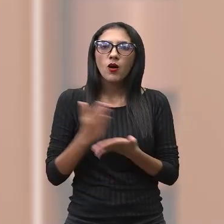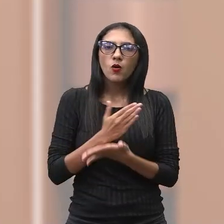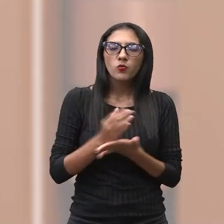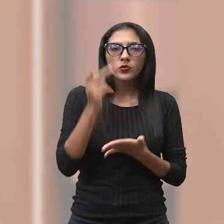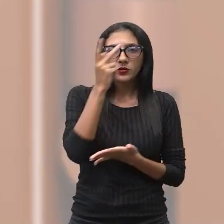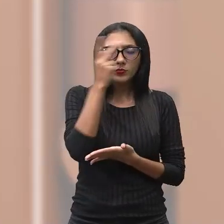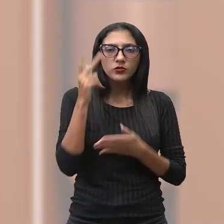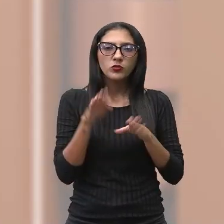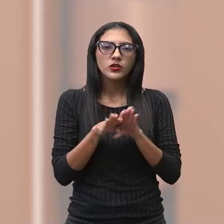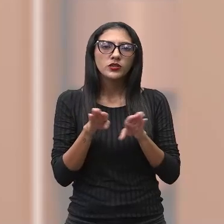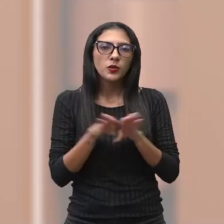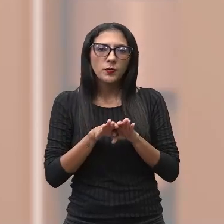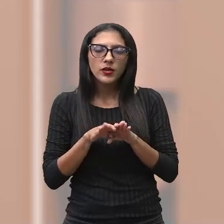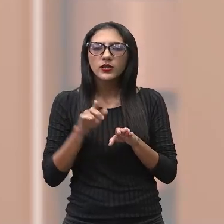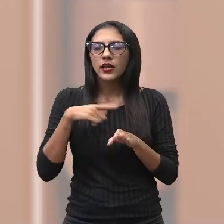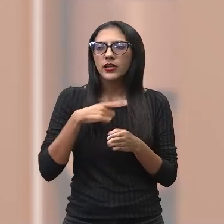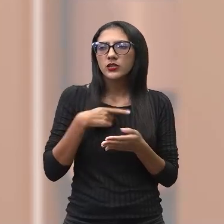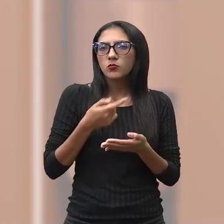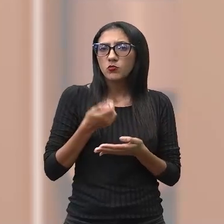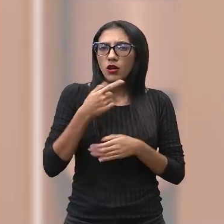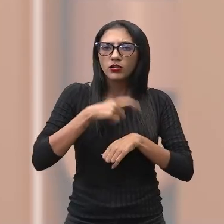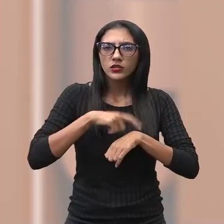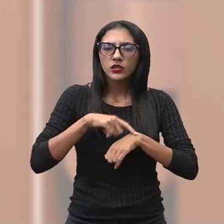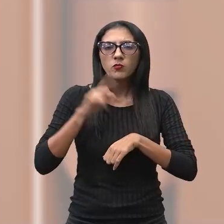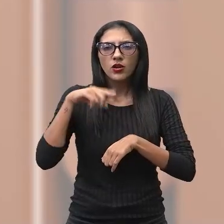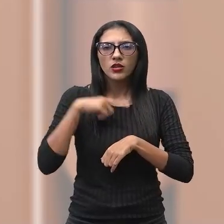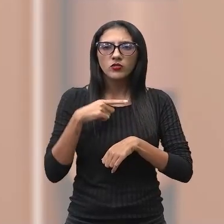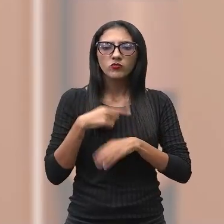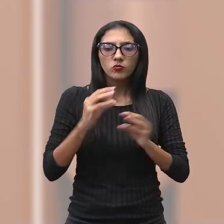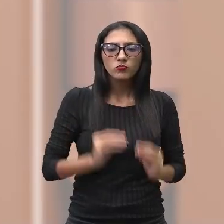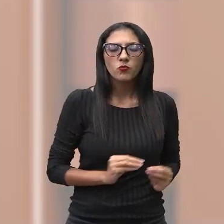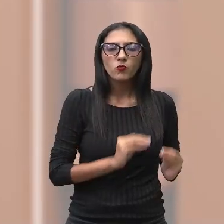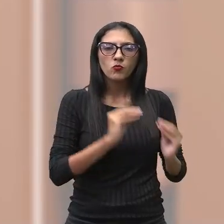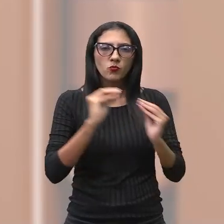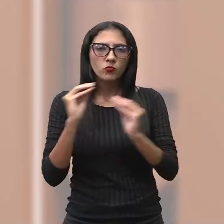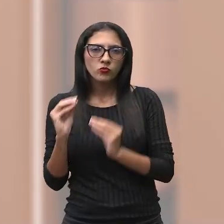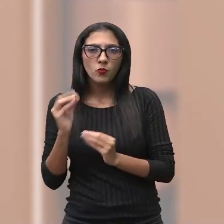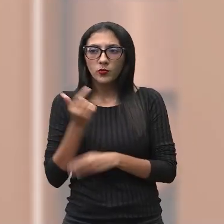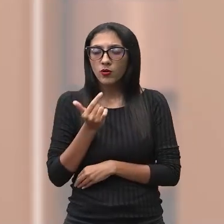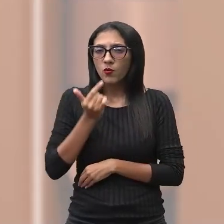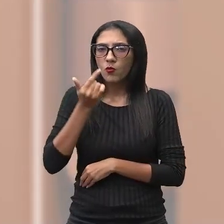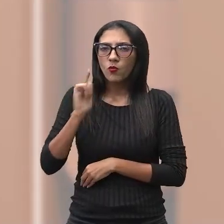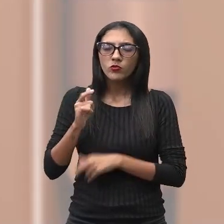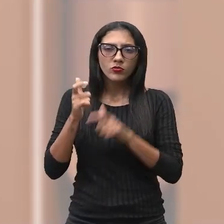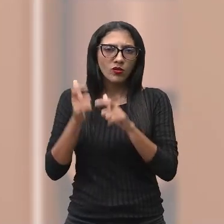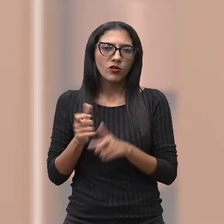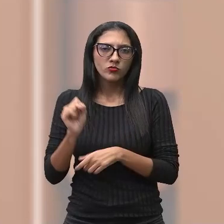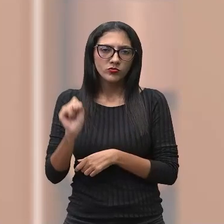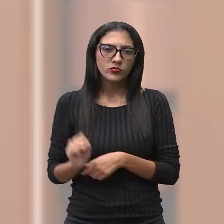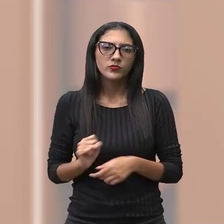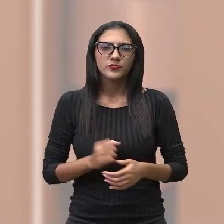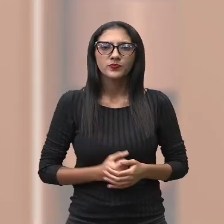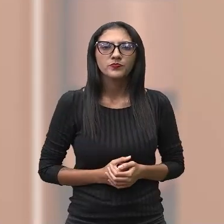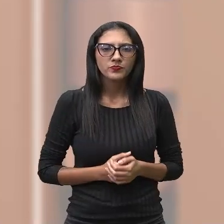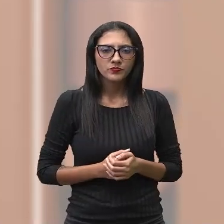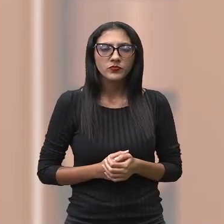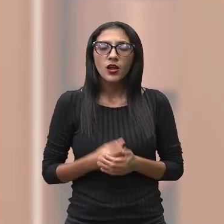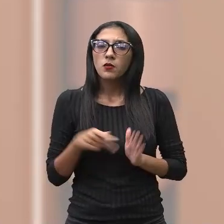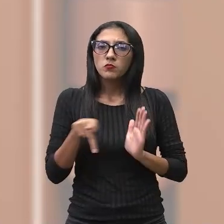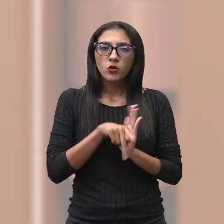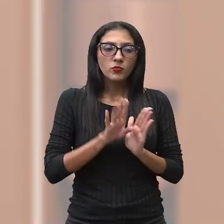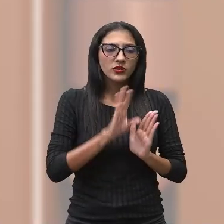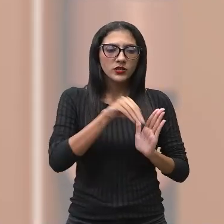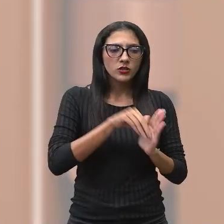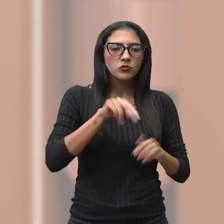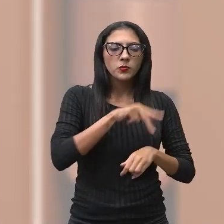lembrando agora de um amigo que foi recentemente para Curitiba. Então, nós estamos fazendo movimentos internos, mas nós também conhecemos pessoas